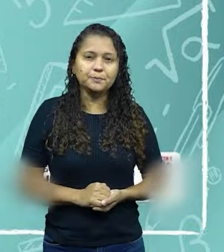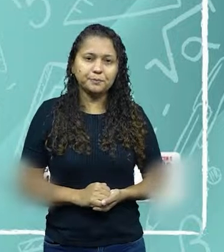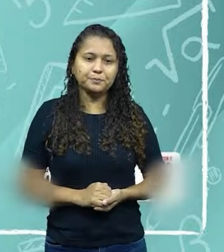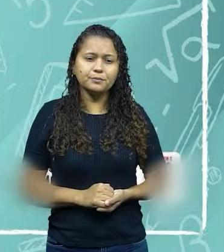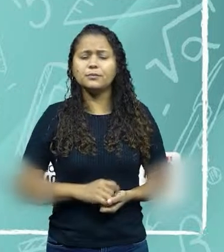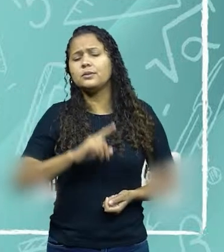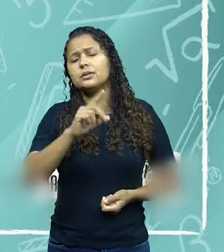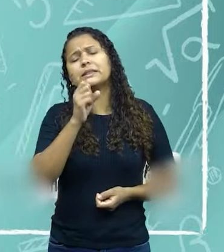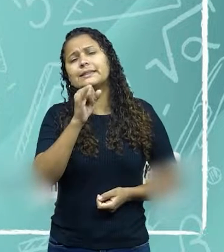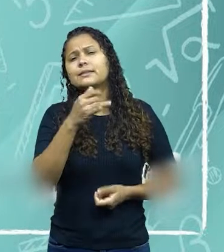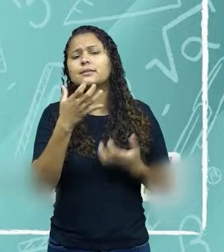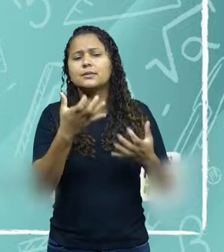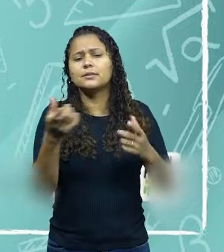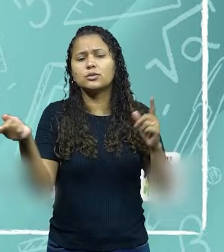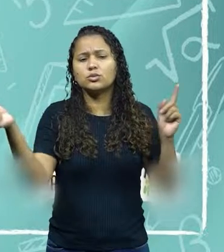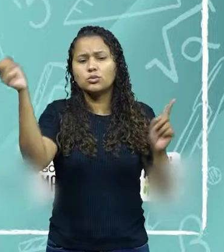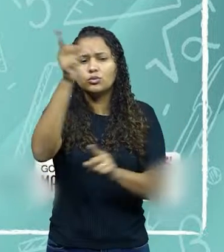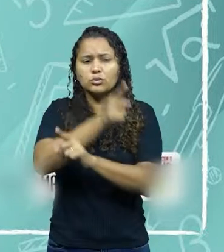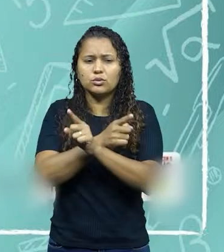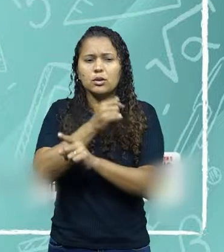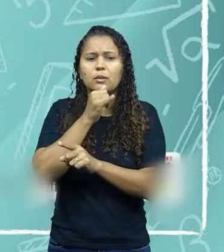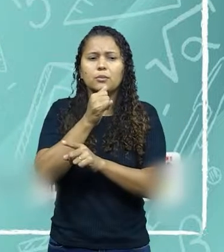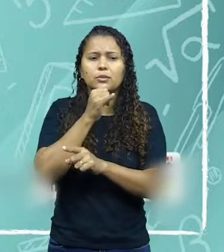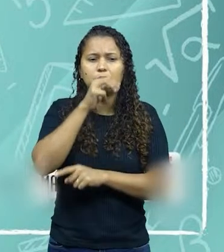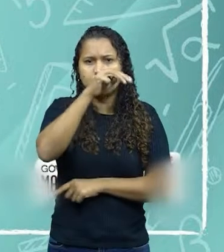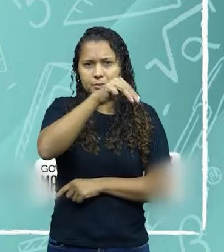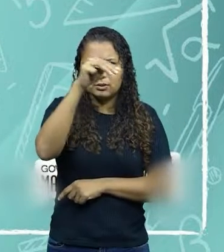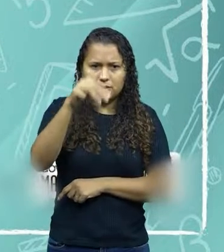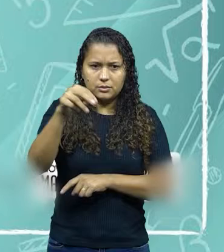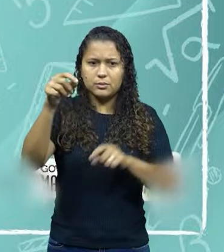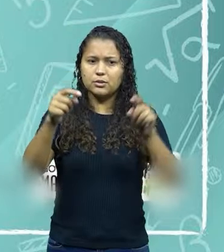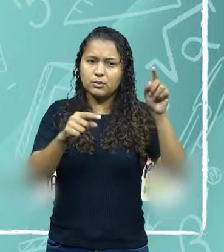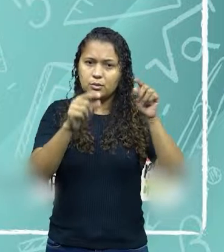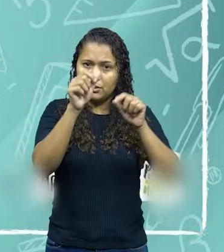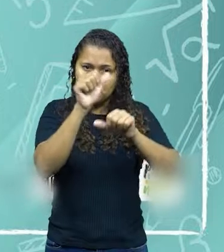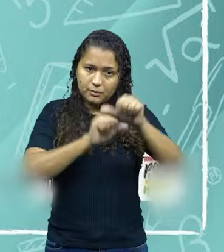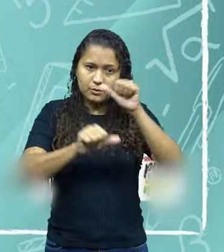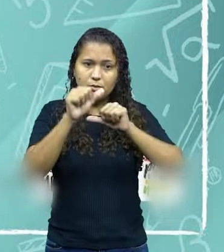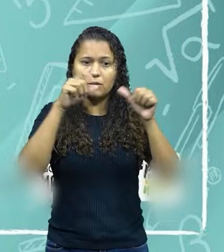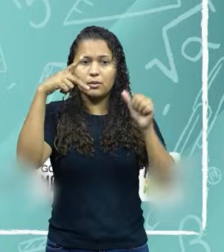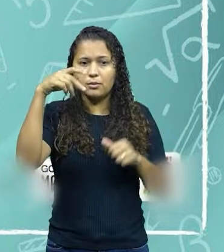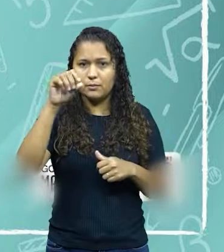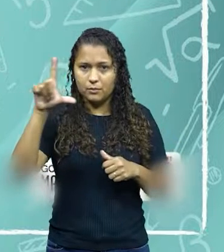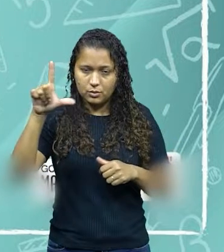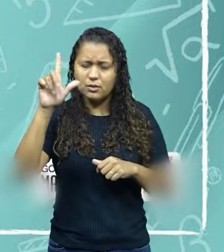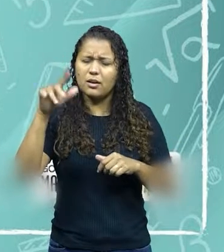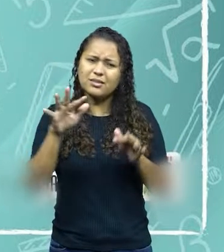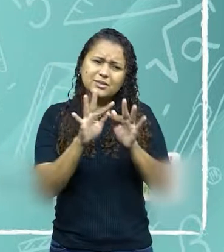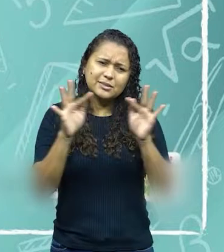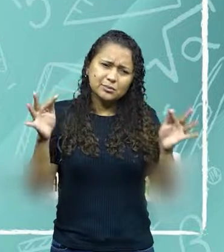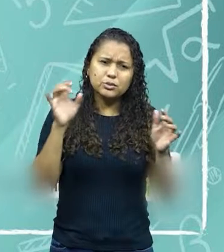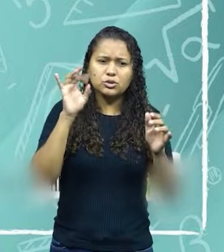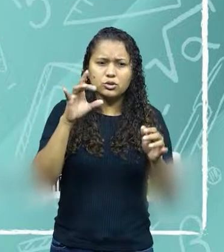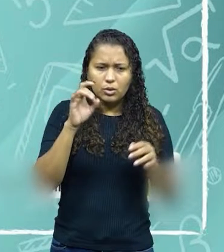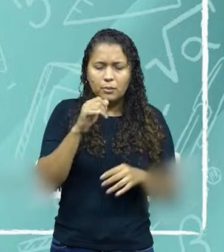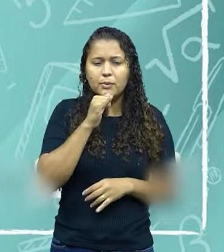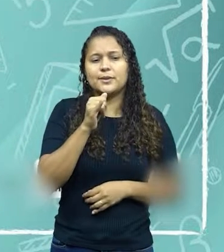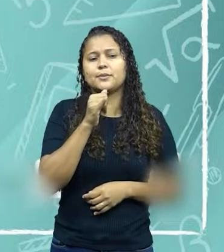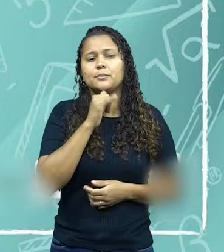203,2 milímetros. E se eu quiser fazer o inverso, pegar o milímetro e transformar em polegada? É muito simples, a gente